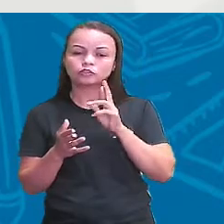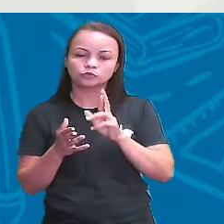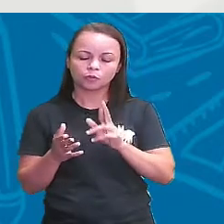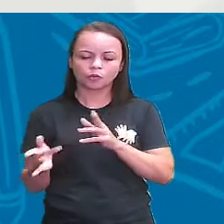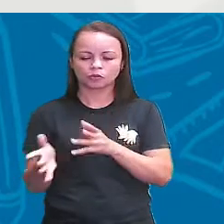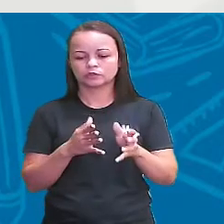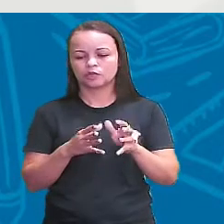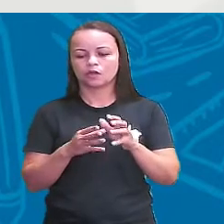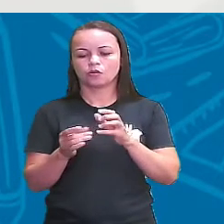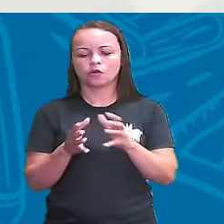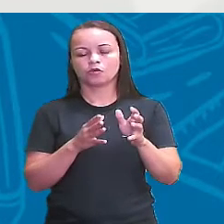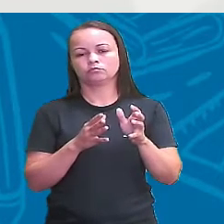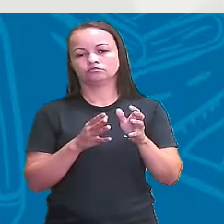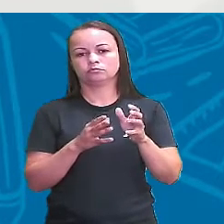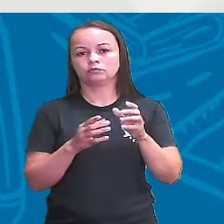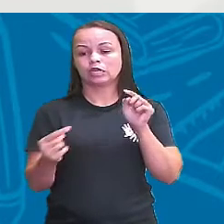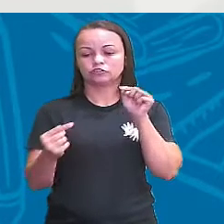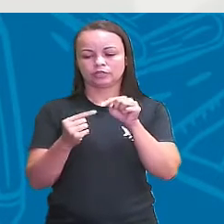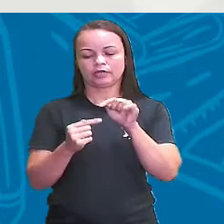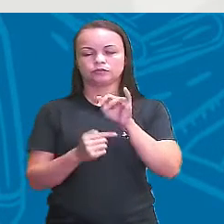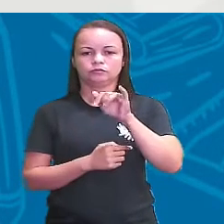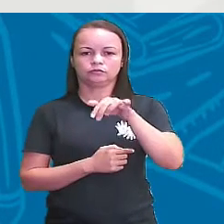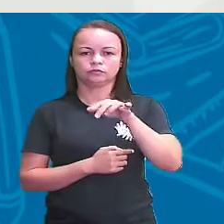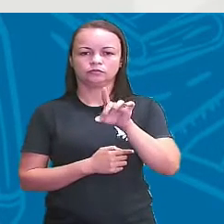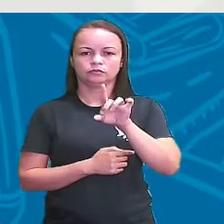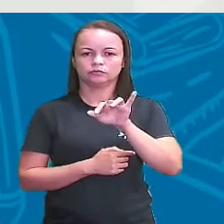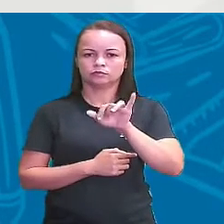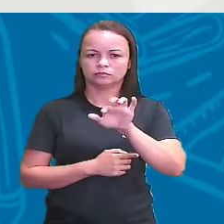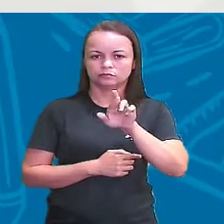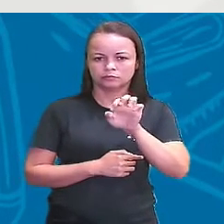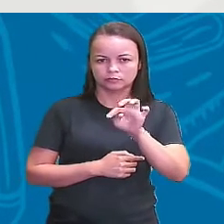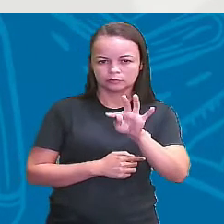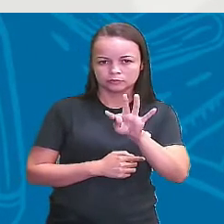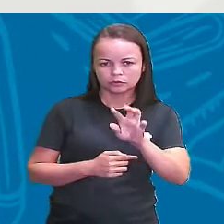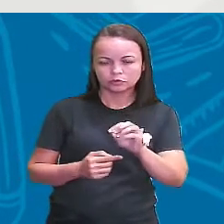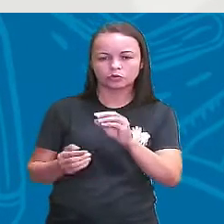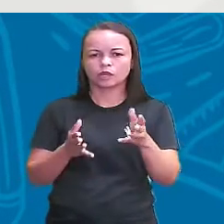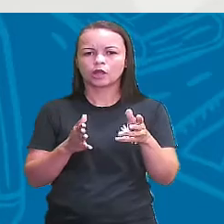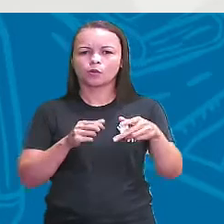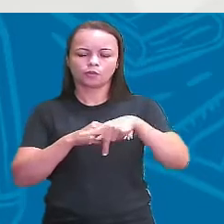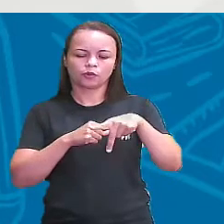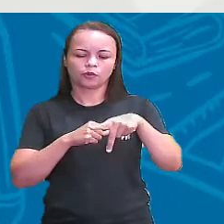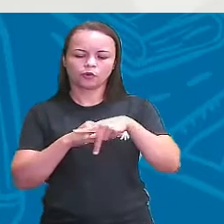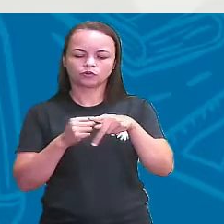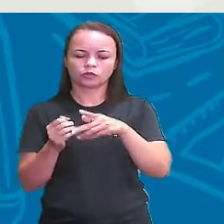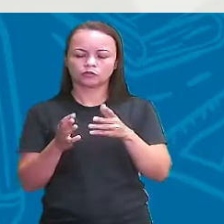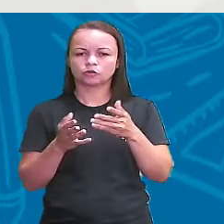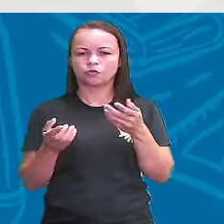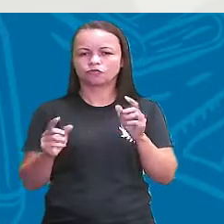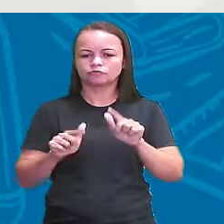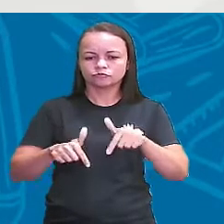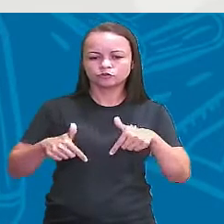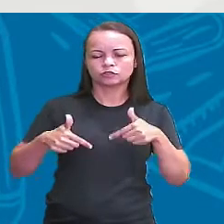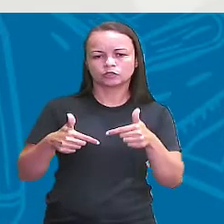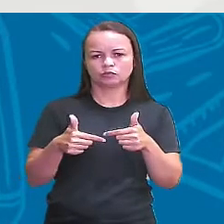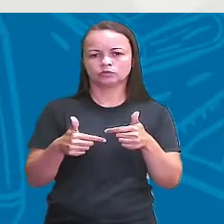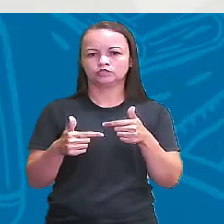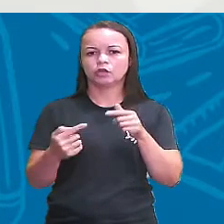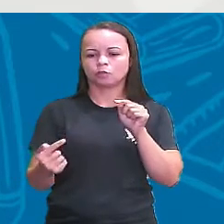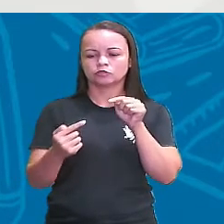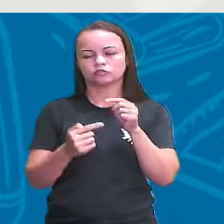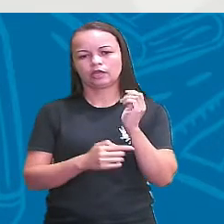pronome complemento indireto é um pronome pessoal com função de objeto direto, ou seja,